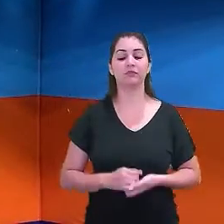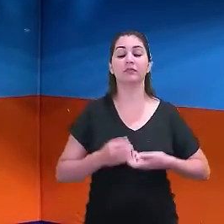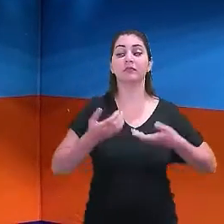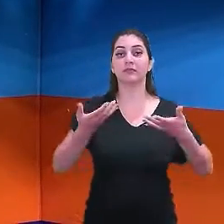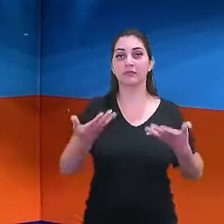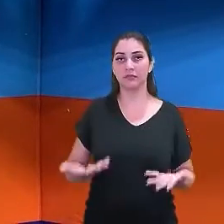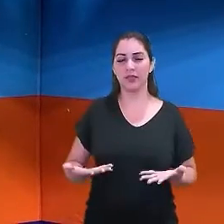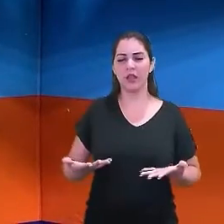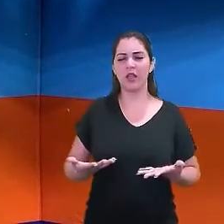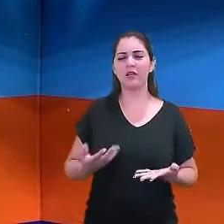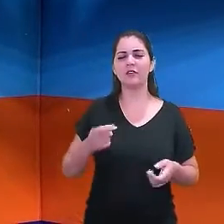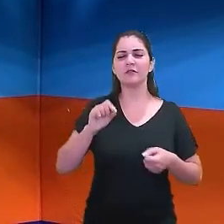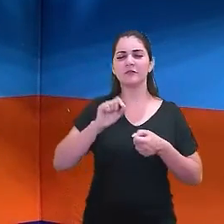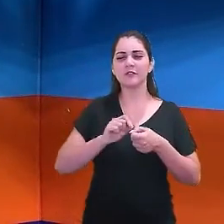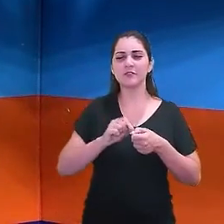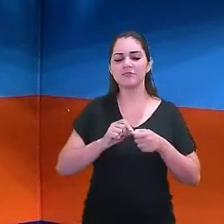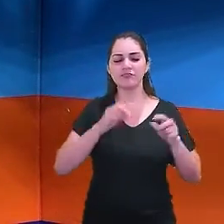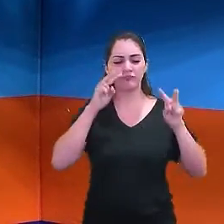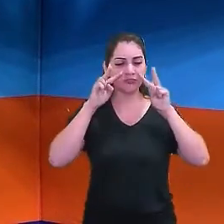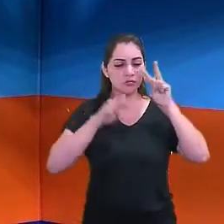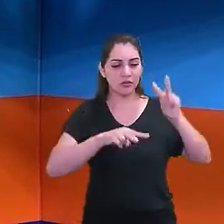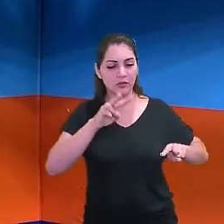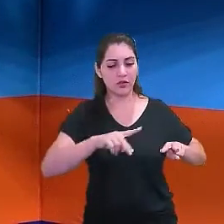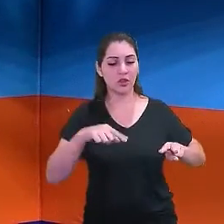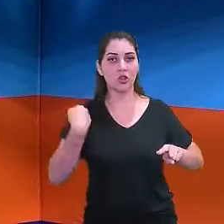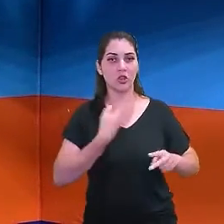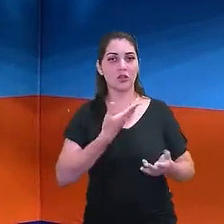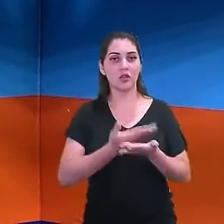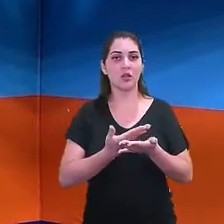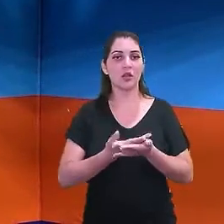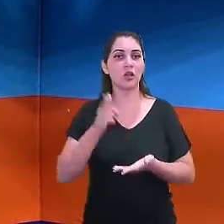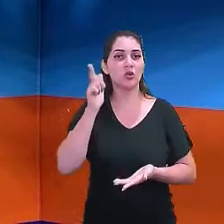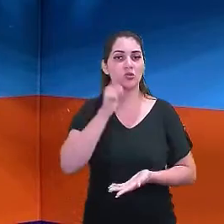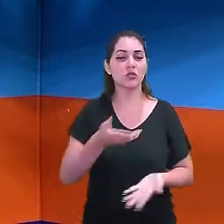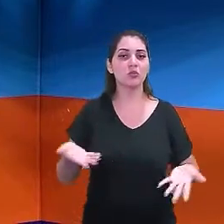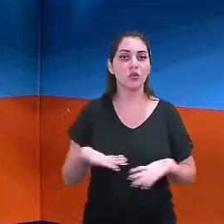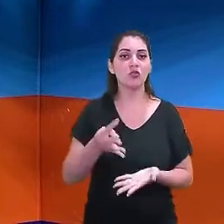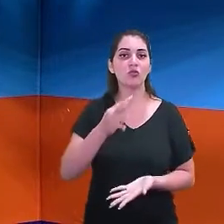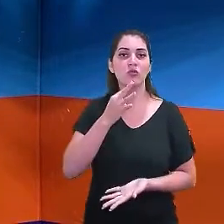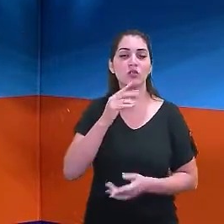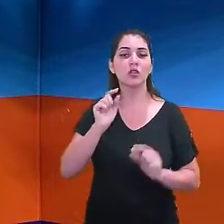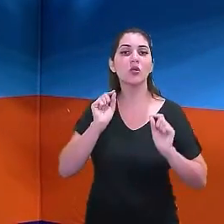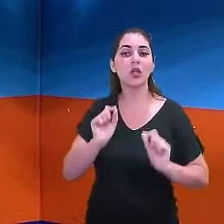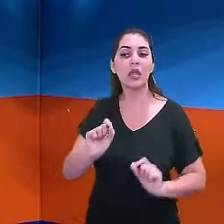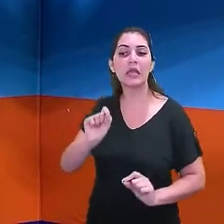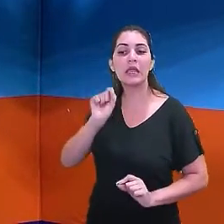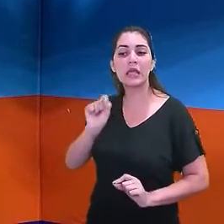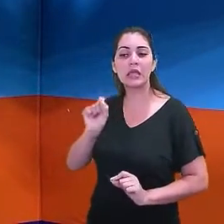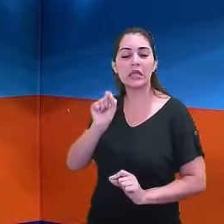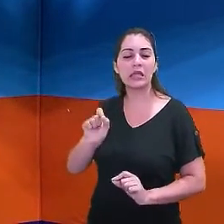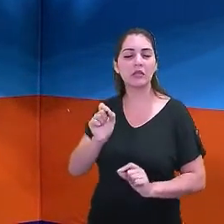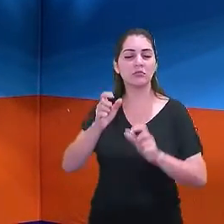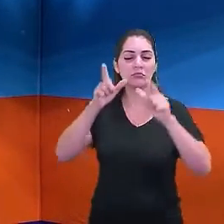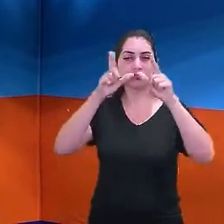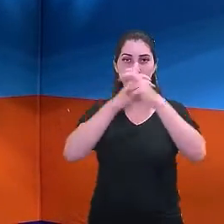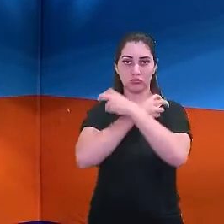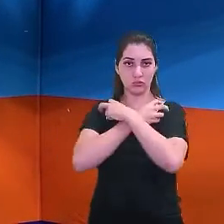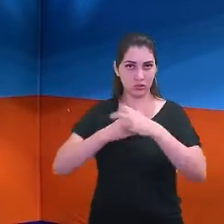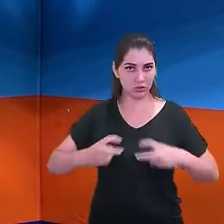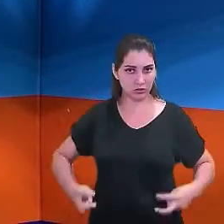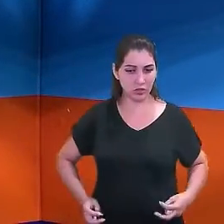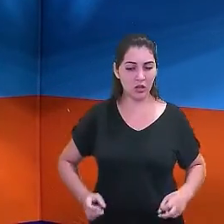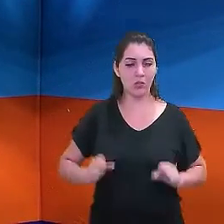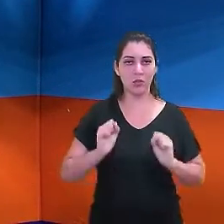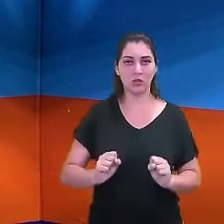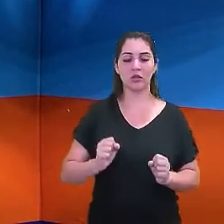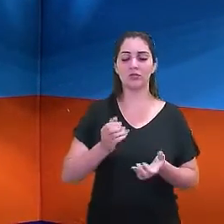Então, fazendo uma revisãozinha na nossa aula, conseguimos hoje conhecer o quê? Quem foram os cangaceiros? Que podemos dividê-los em